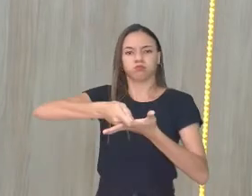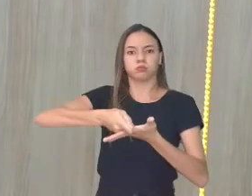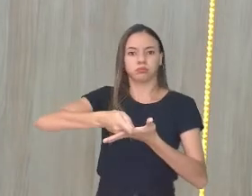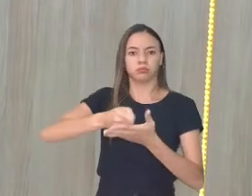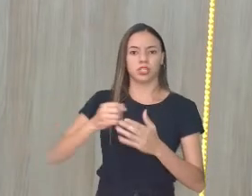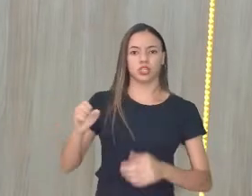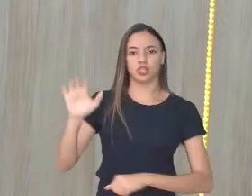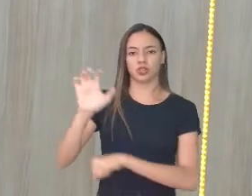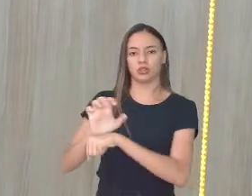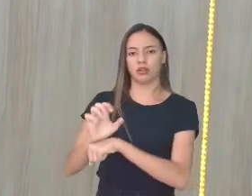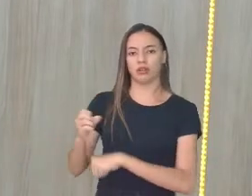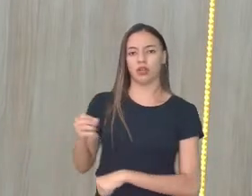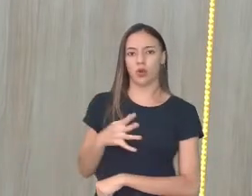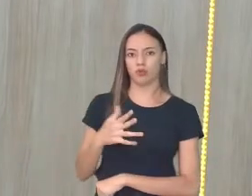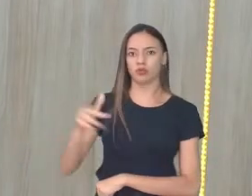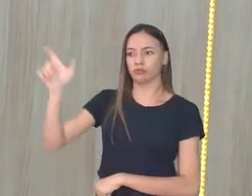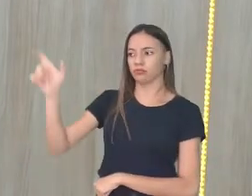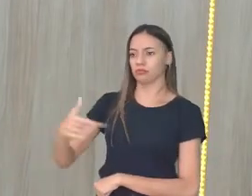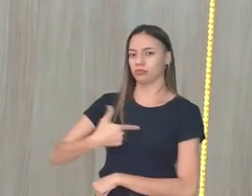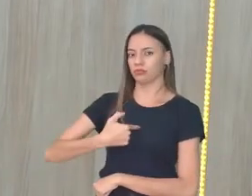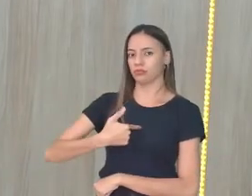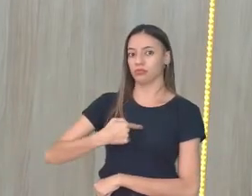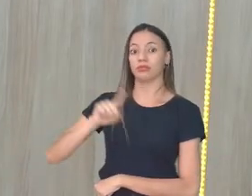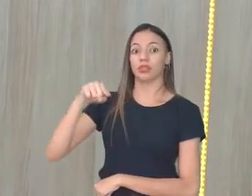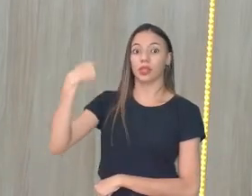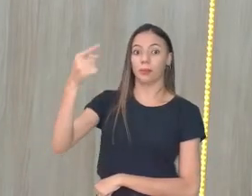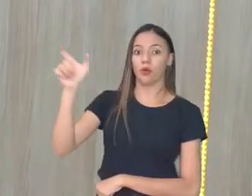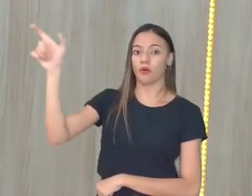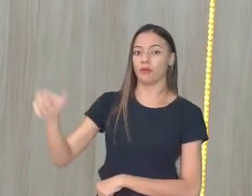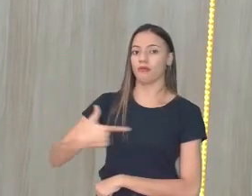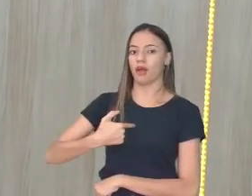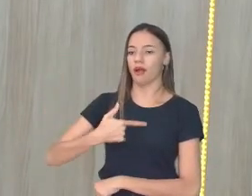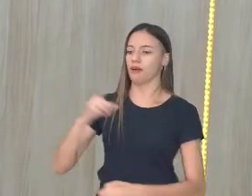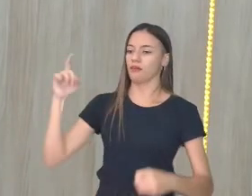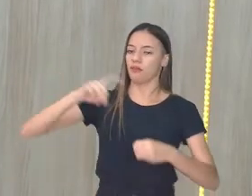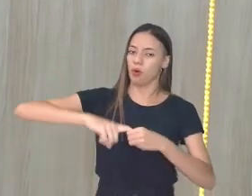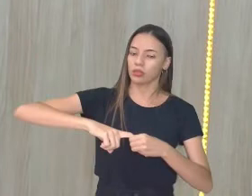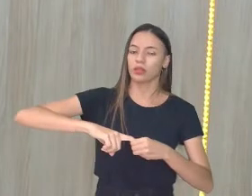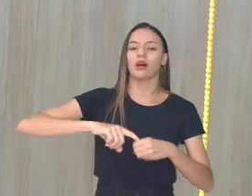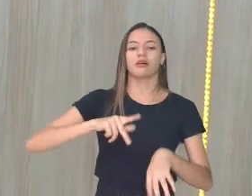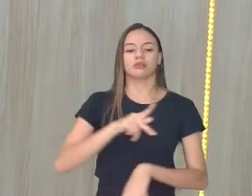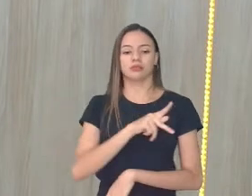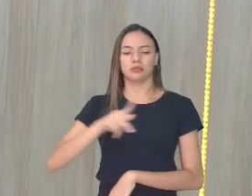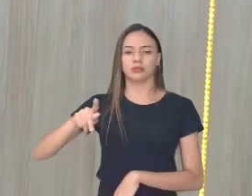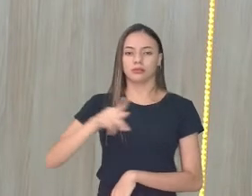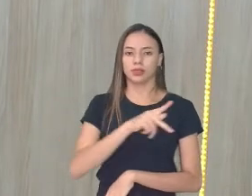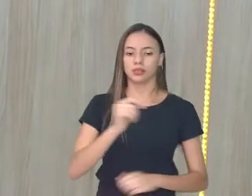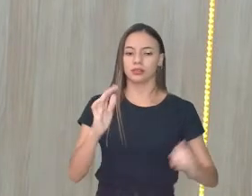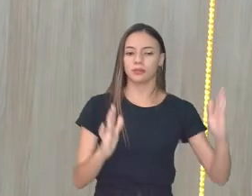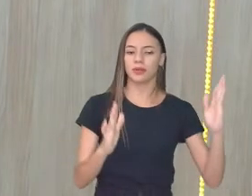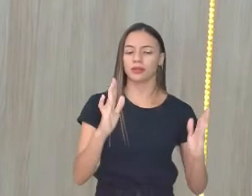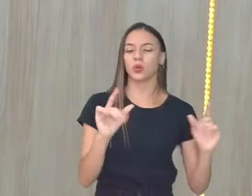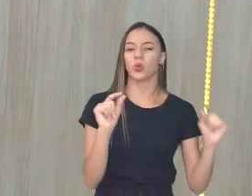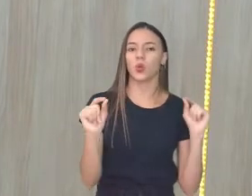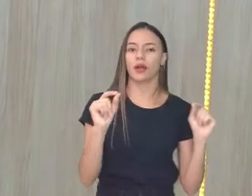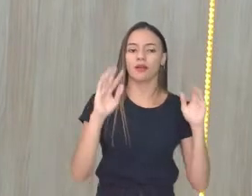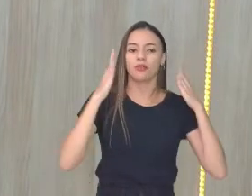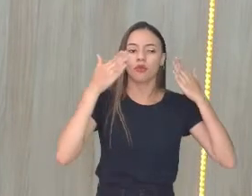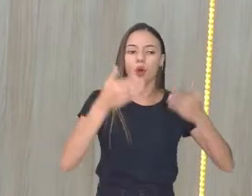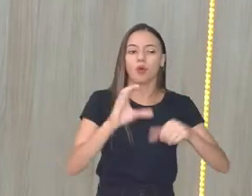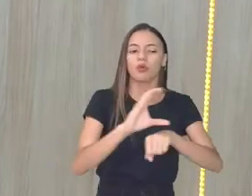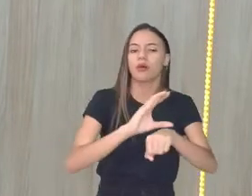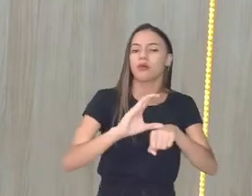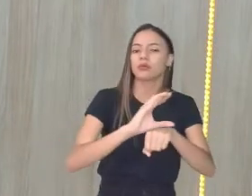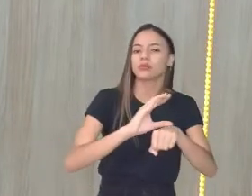Getúlio Vargas, mais na frente o Vargas ele vai retornar, vai governar seguindo mais a questão da